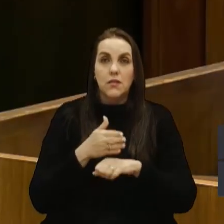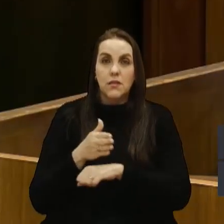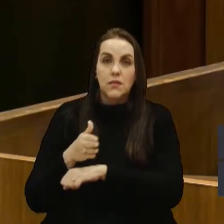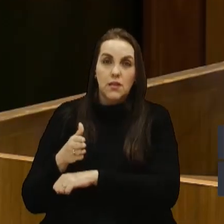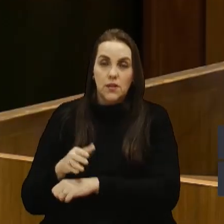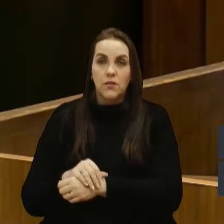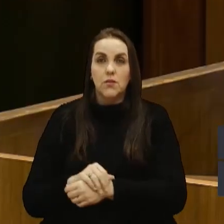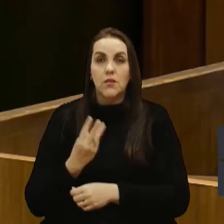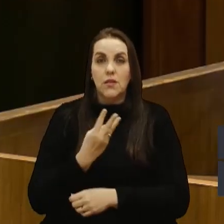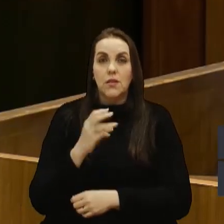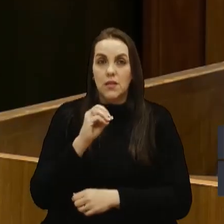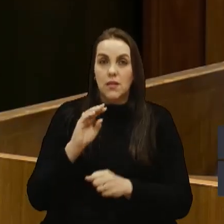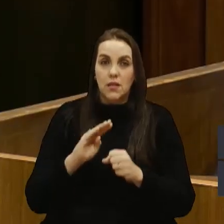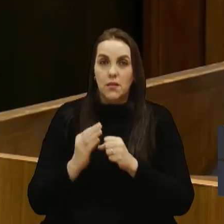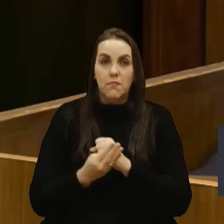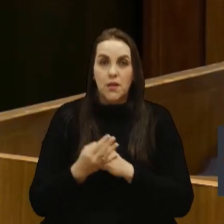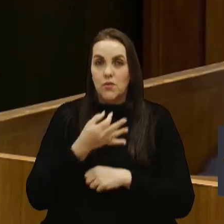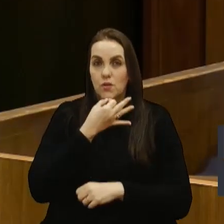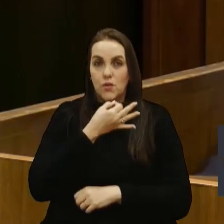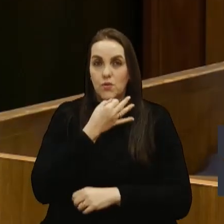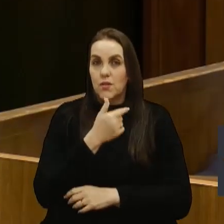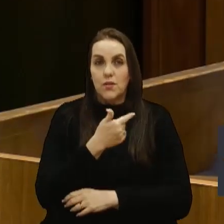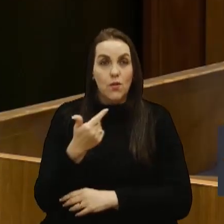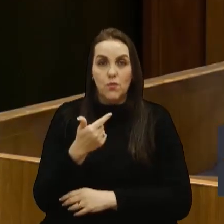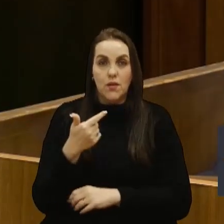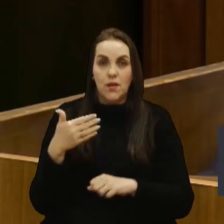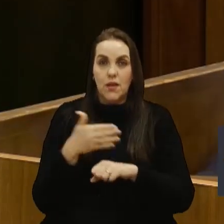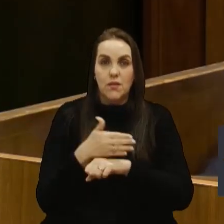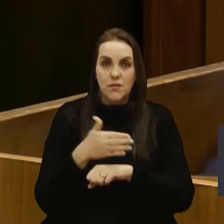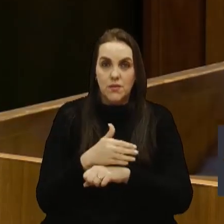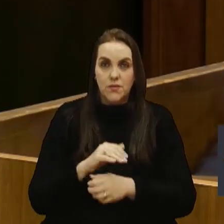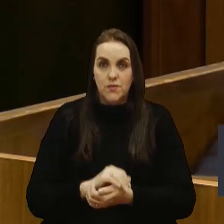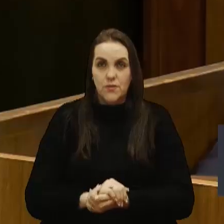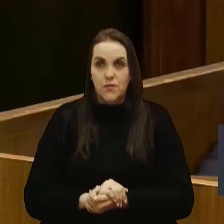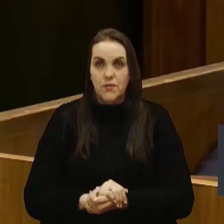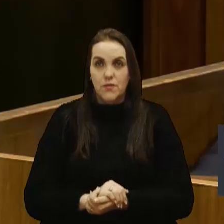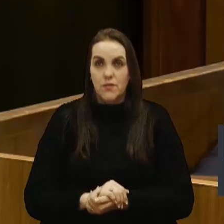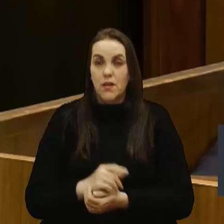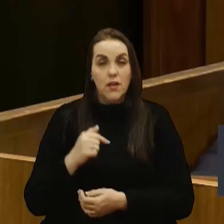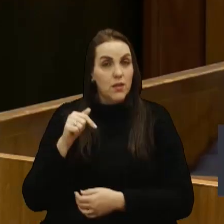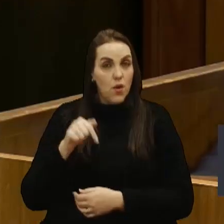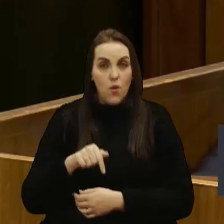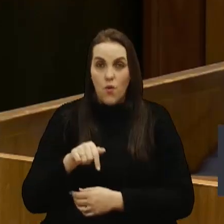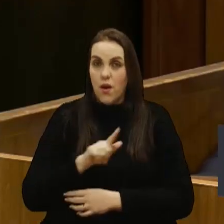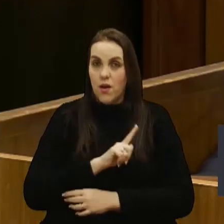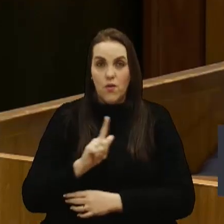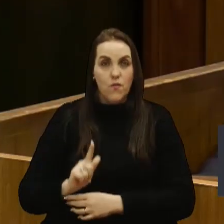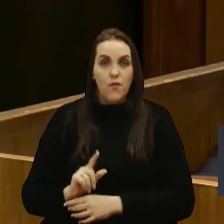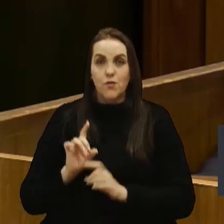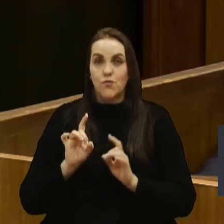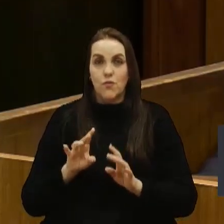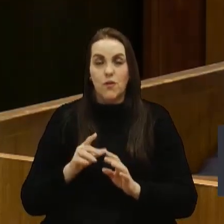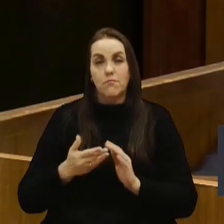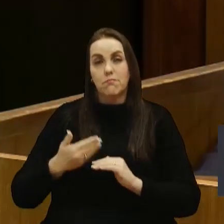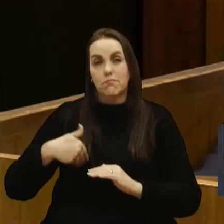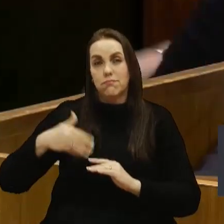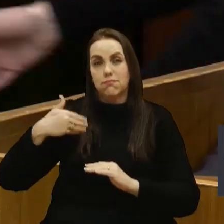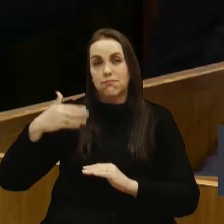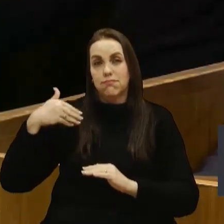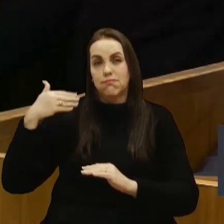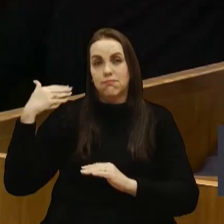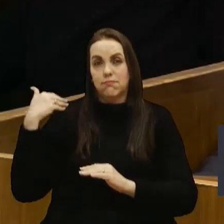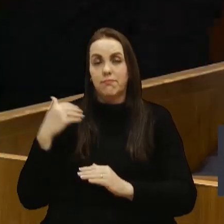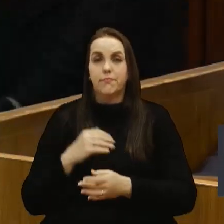bairros de Caxias que não têm acesso. É impressionante. É impressionante. Não é desse governo, é de muitos governos. De